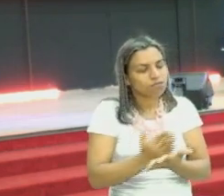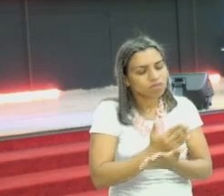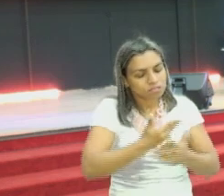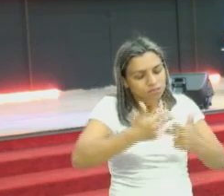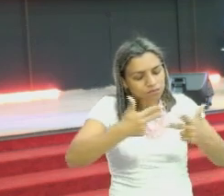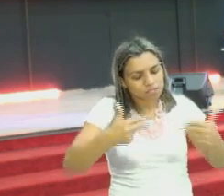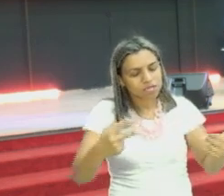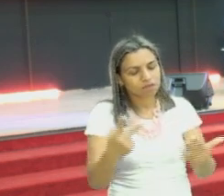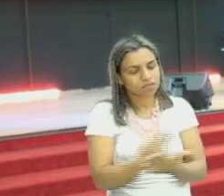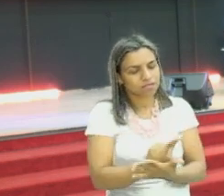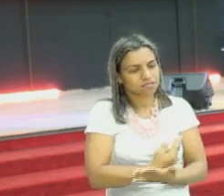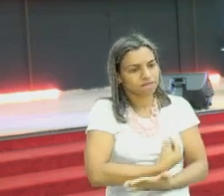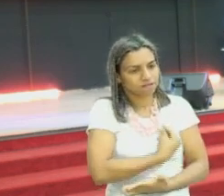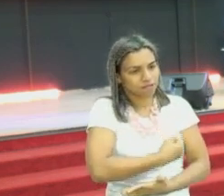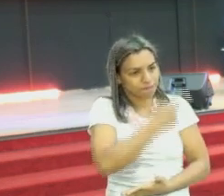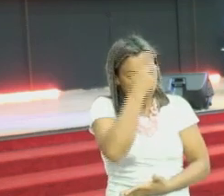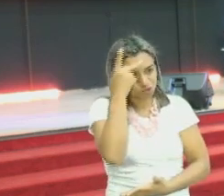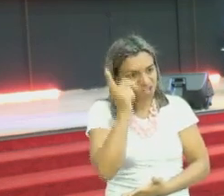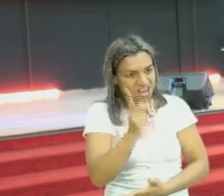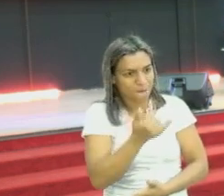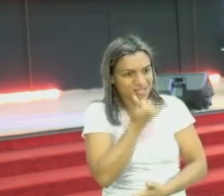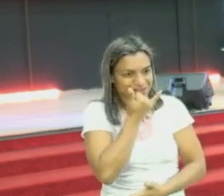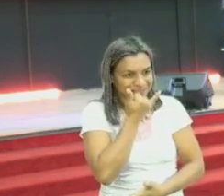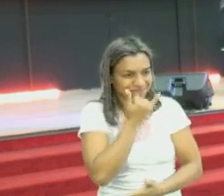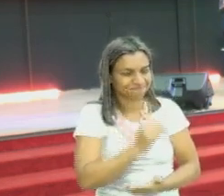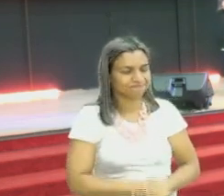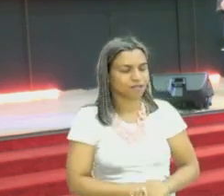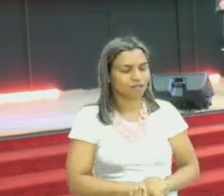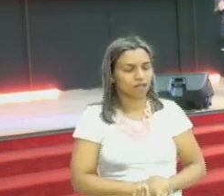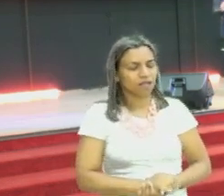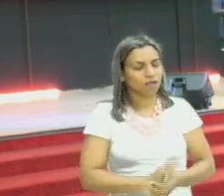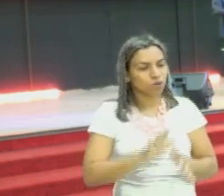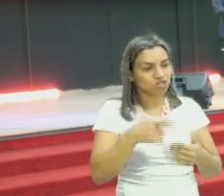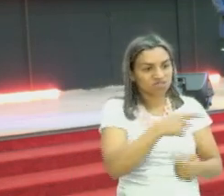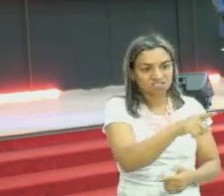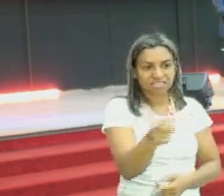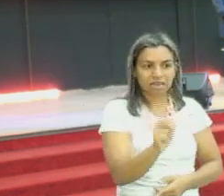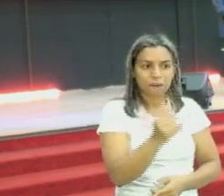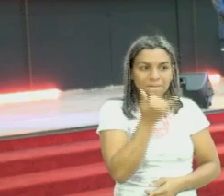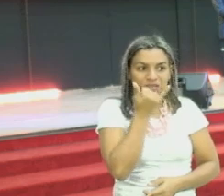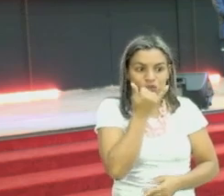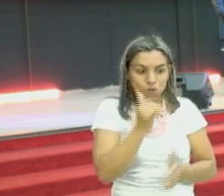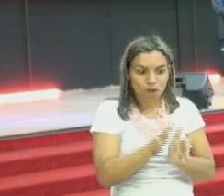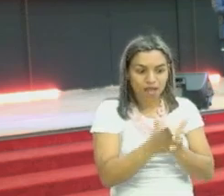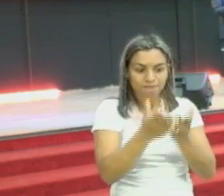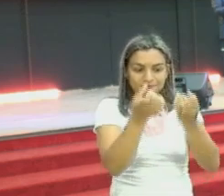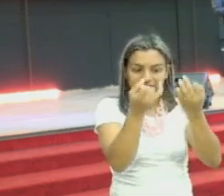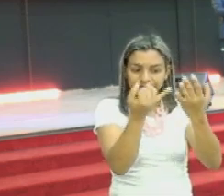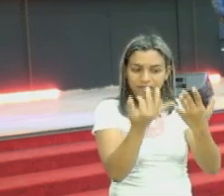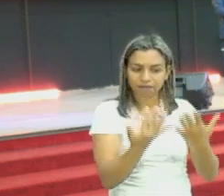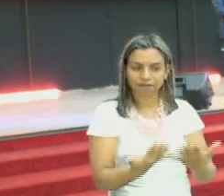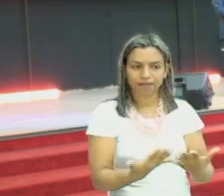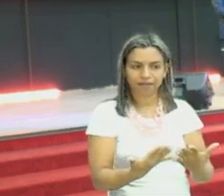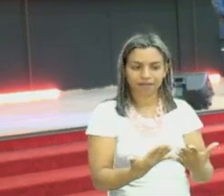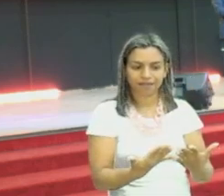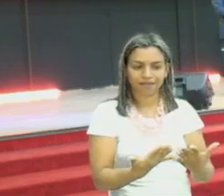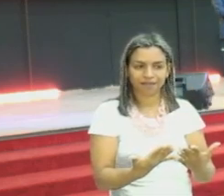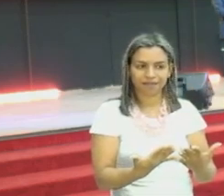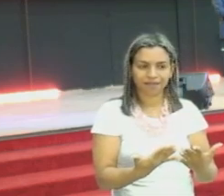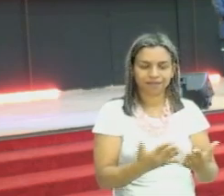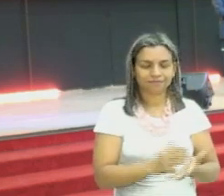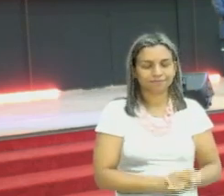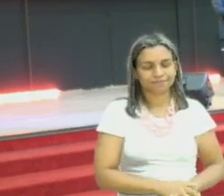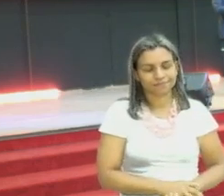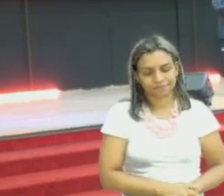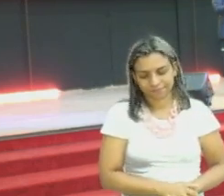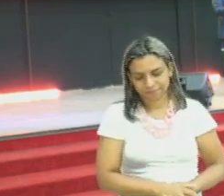pessoa que não perdoa. Quando você não perdoa, segundo a Bíblia, e você pode achar isso até radical